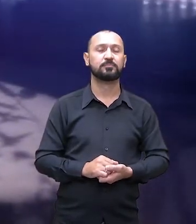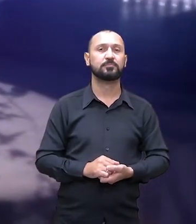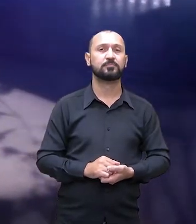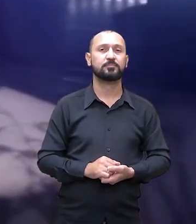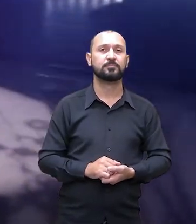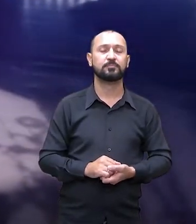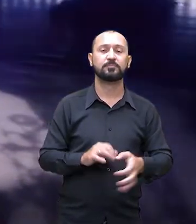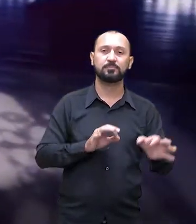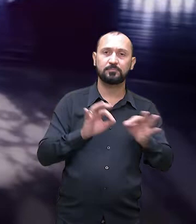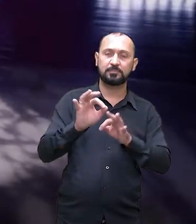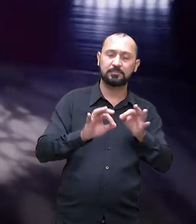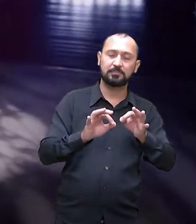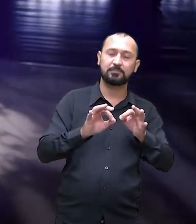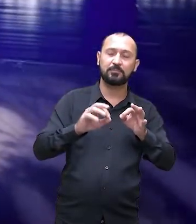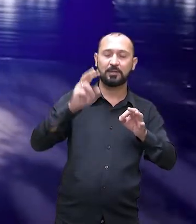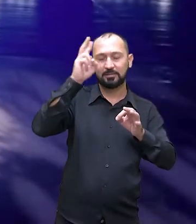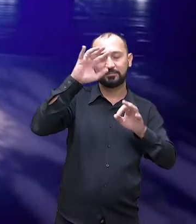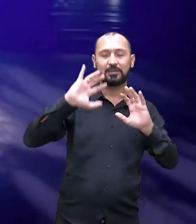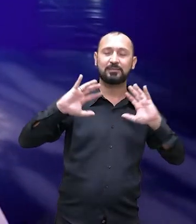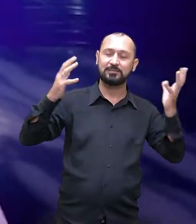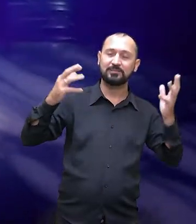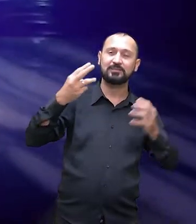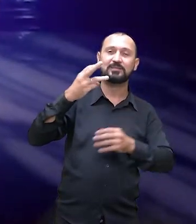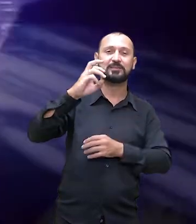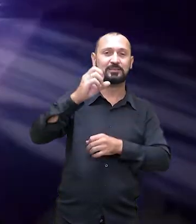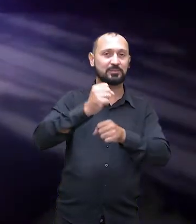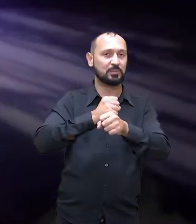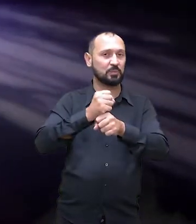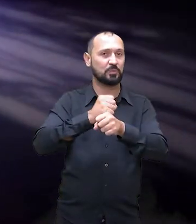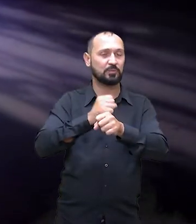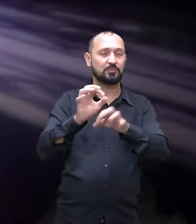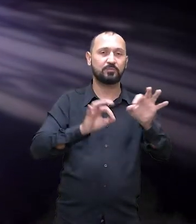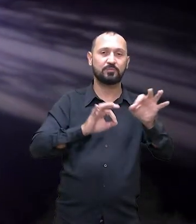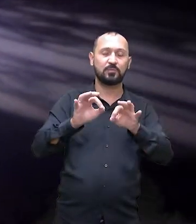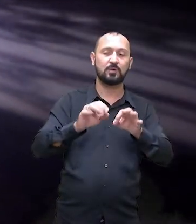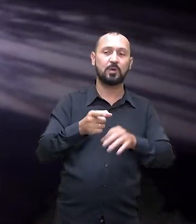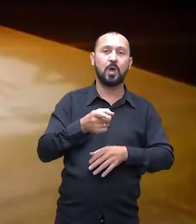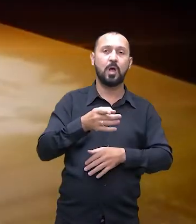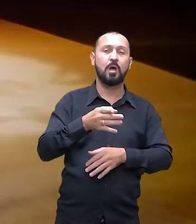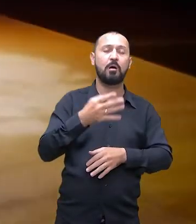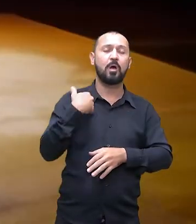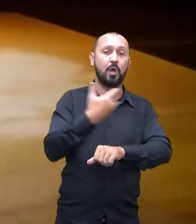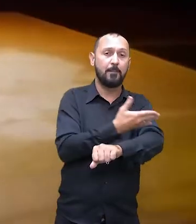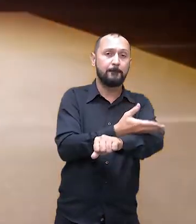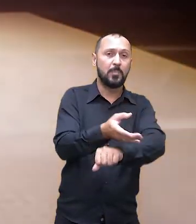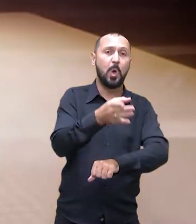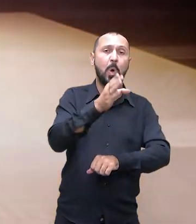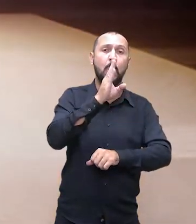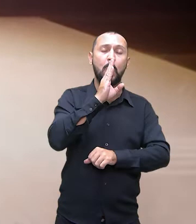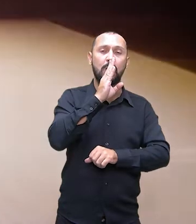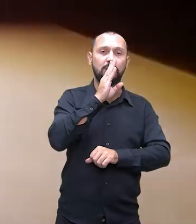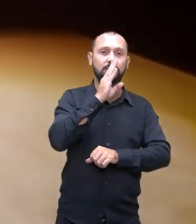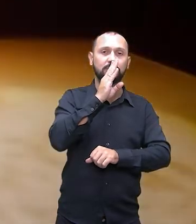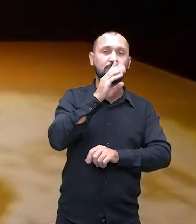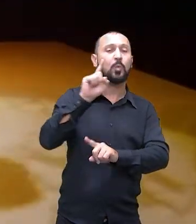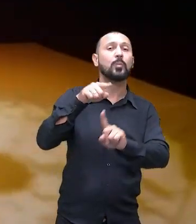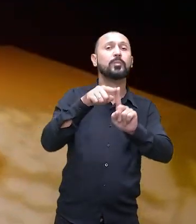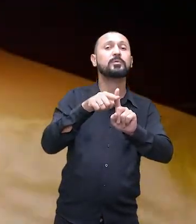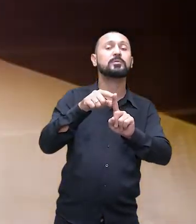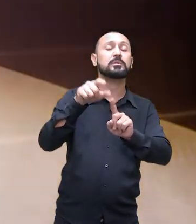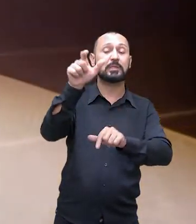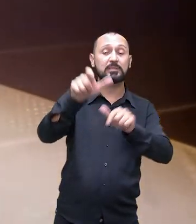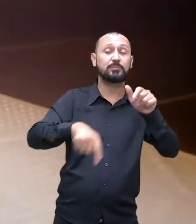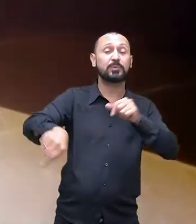público sobre a violência contra a mulher em Mato Grosso do Sul. O trabalho foi um dos mais desafiadores de